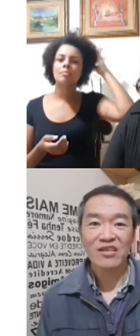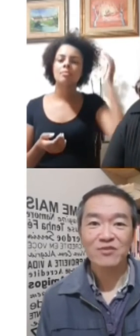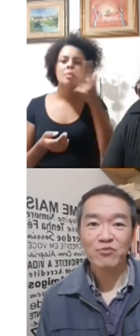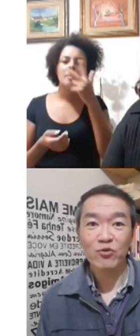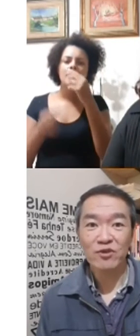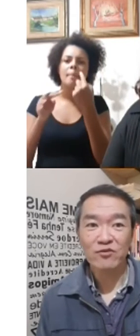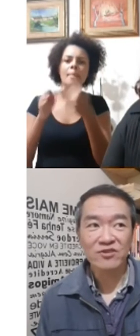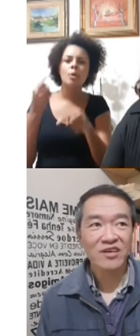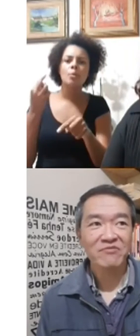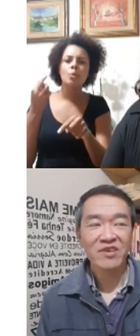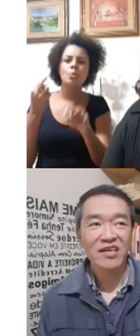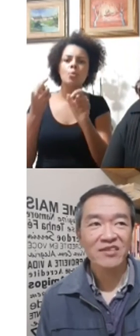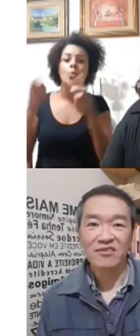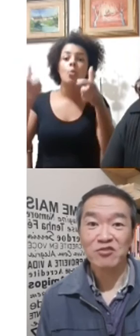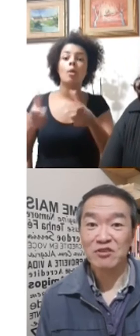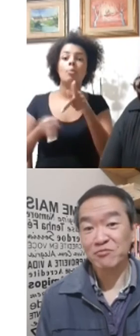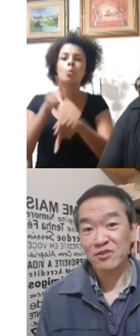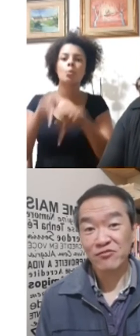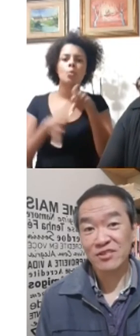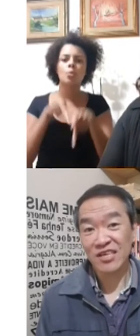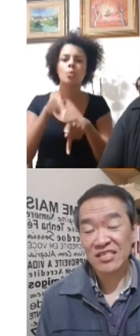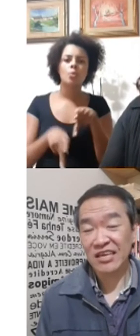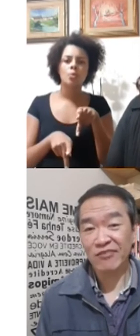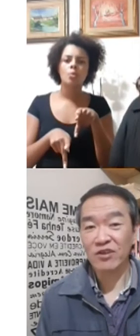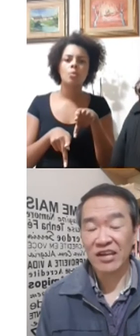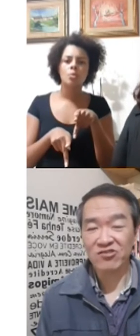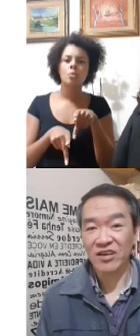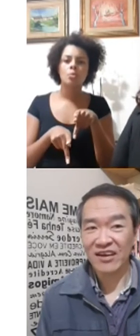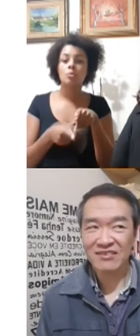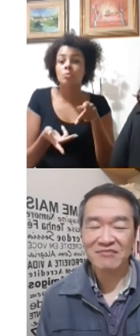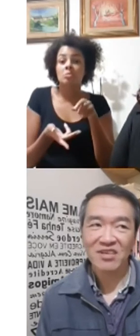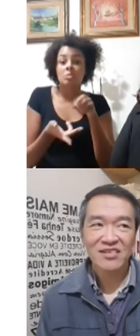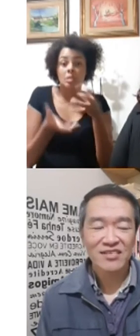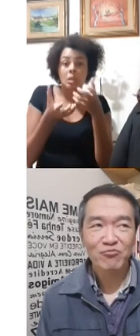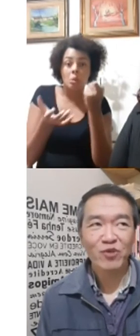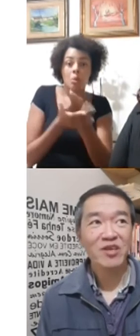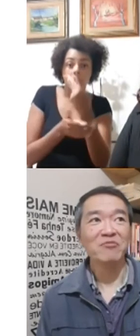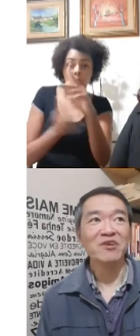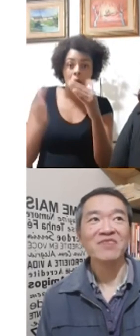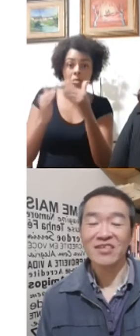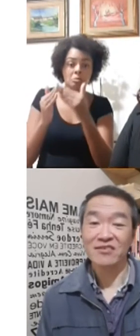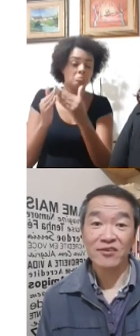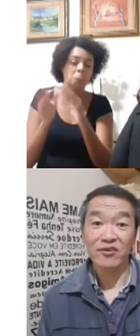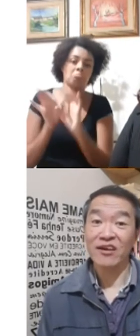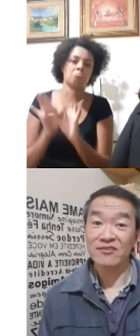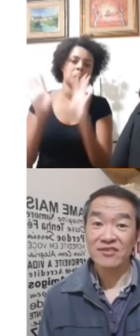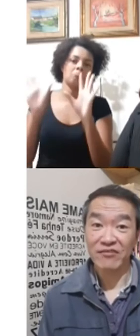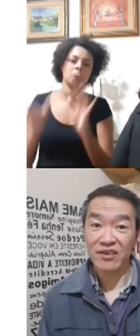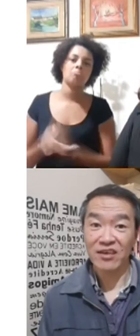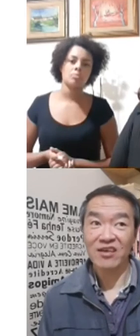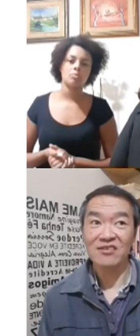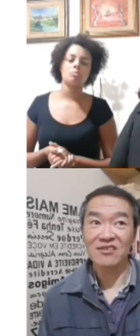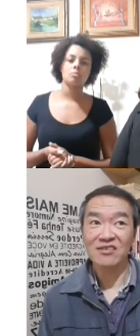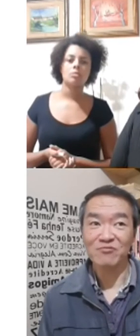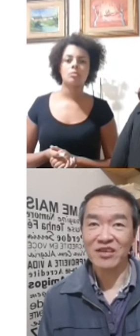para lugares públicos, né? Então, se você quiser colocar na sua casa, sem problema. Então, acho que